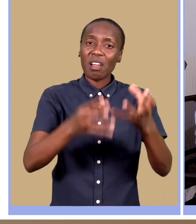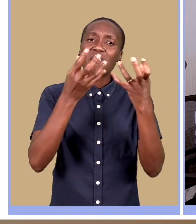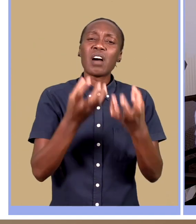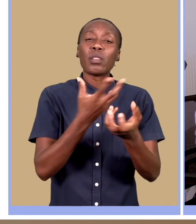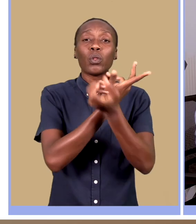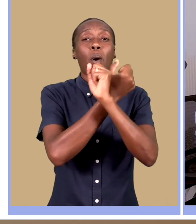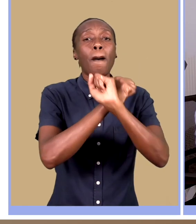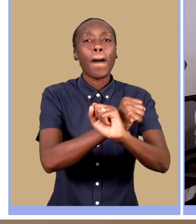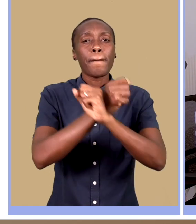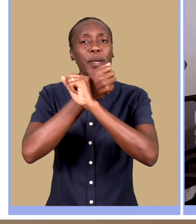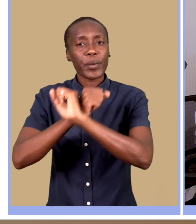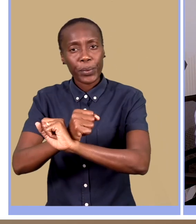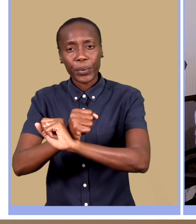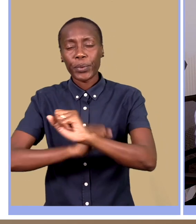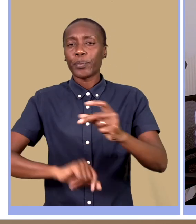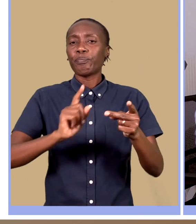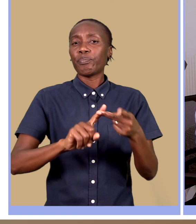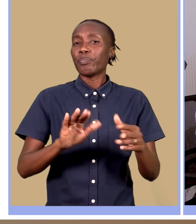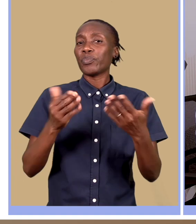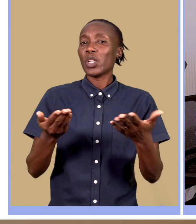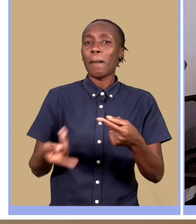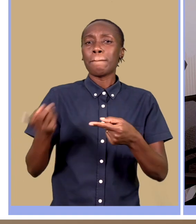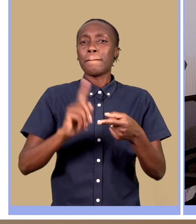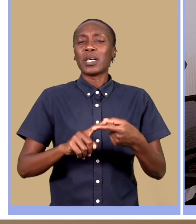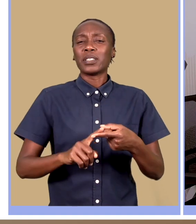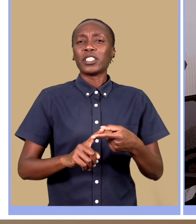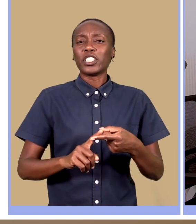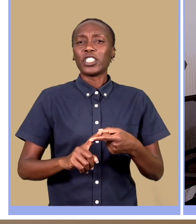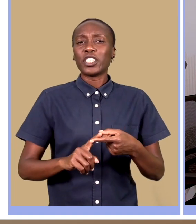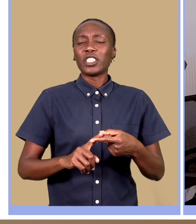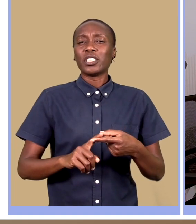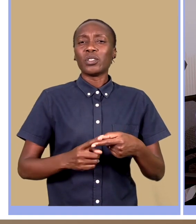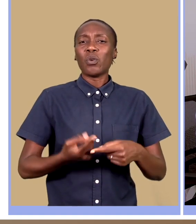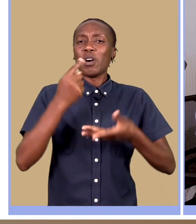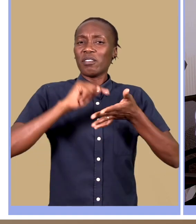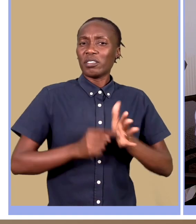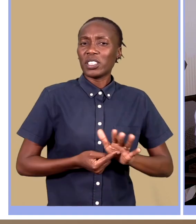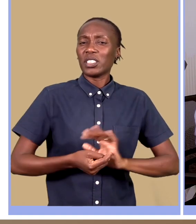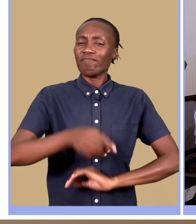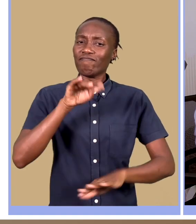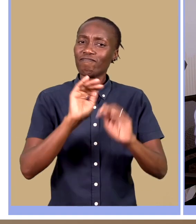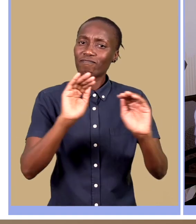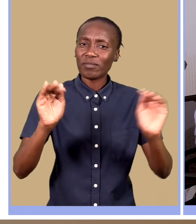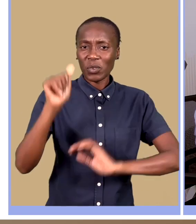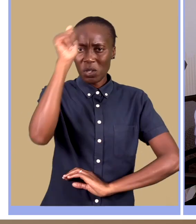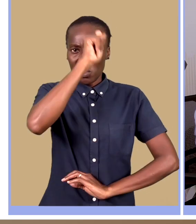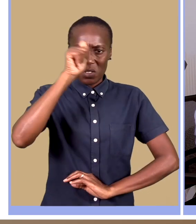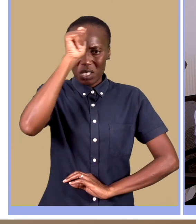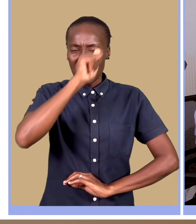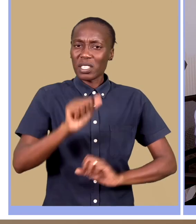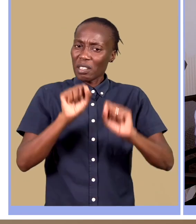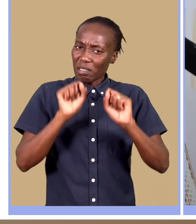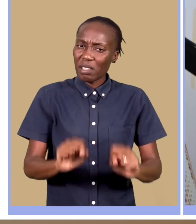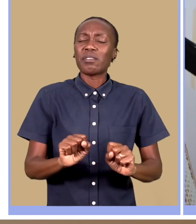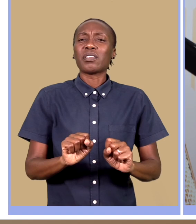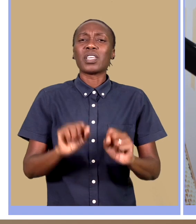risco. E, portanto, eu acredito que, mais uma vez, a academia deveria fazer um trabalho muito apurado no